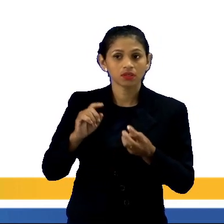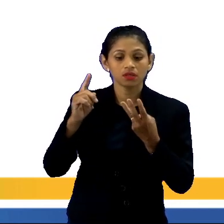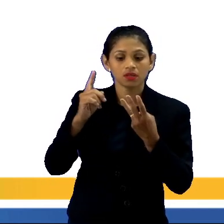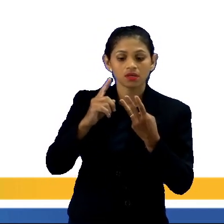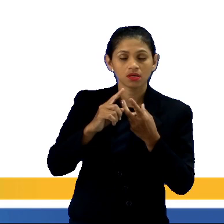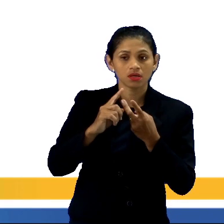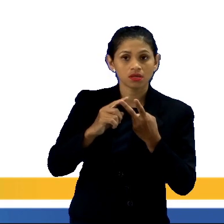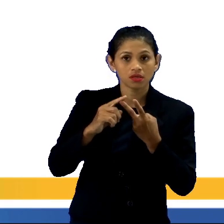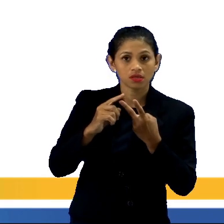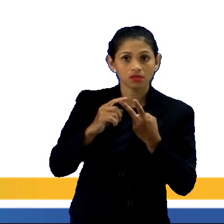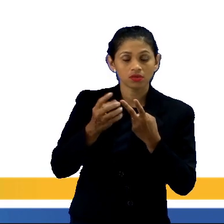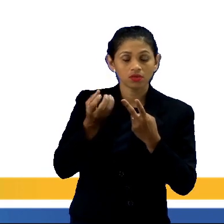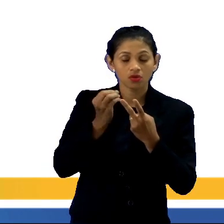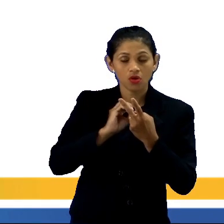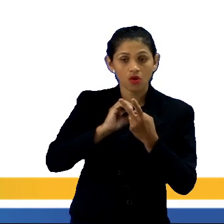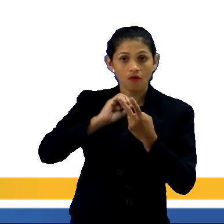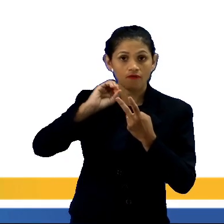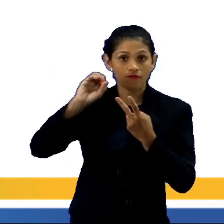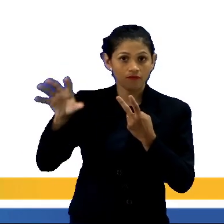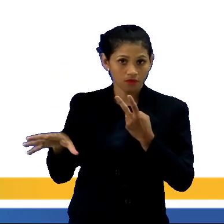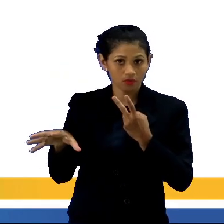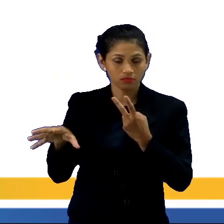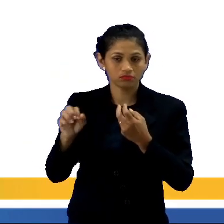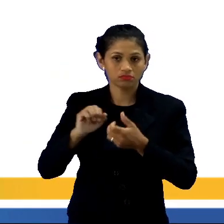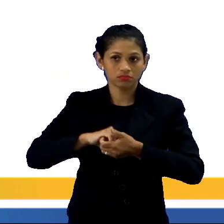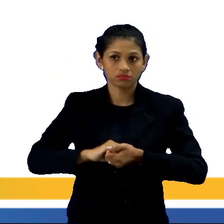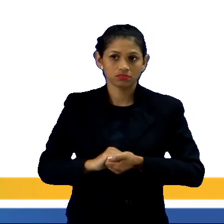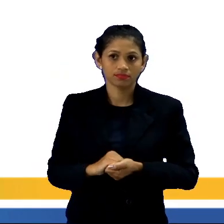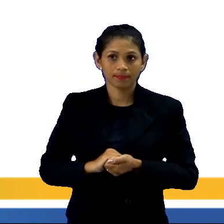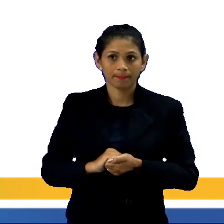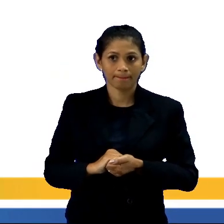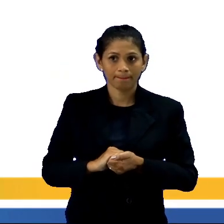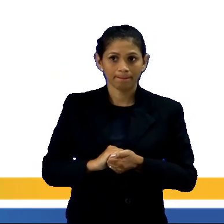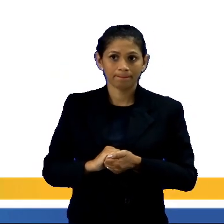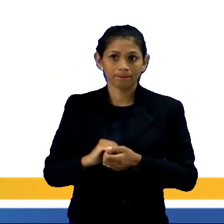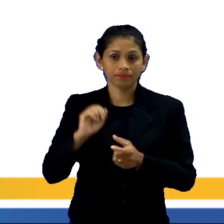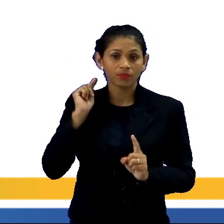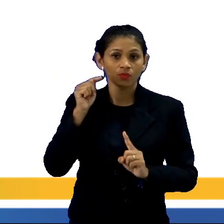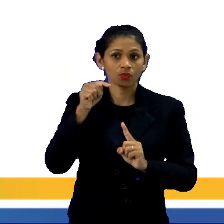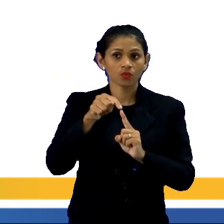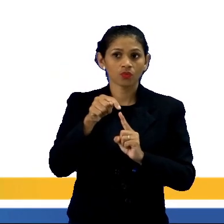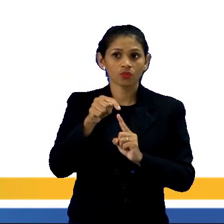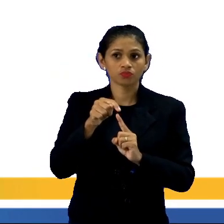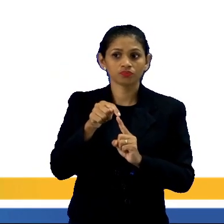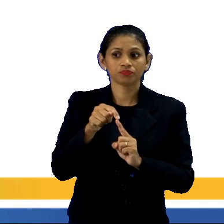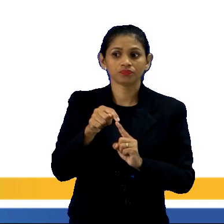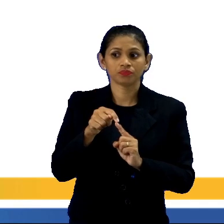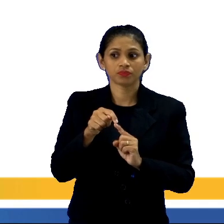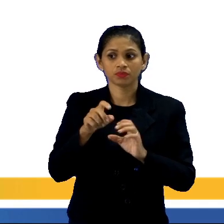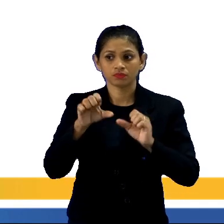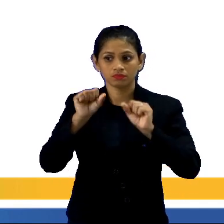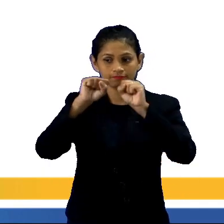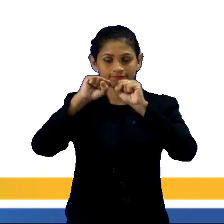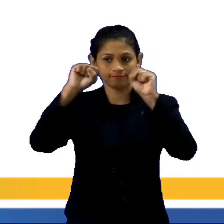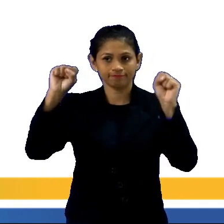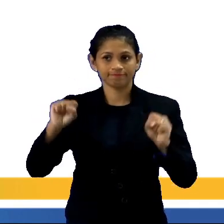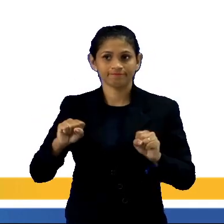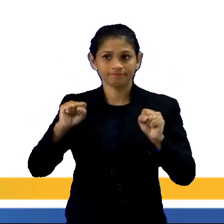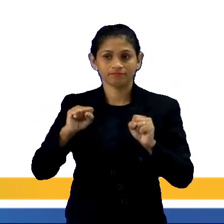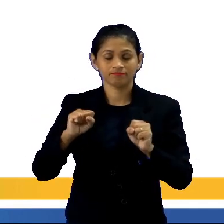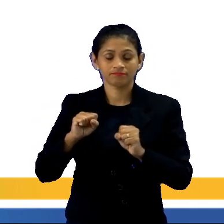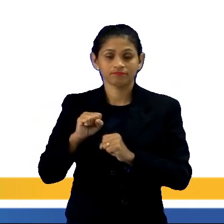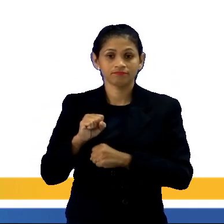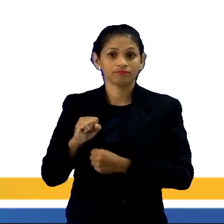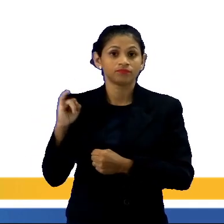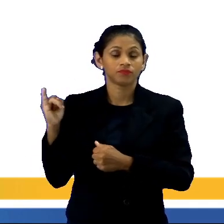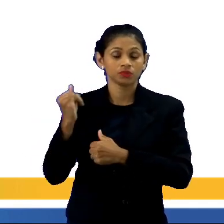duto para ser jogado para fora do corpo. E aí, a função, desse sistema é